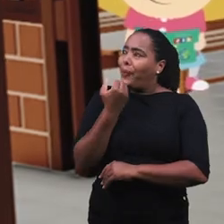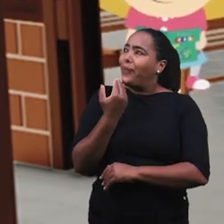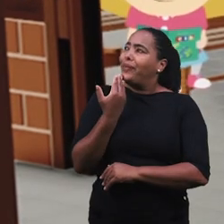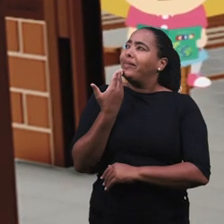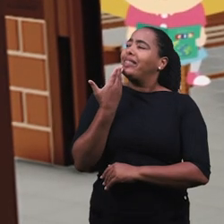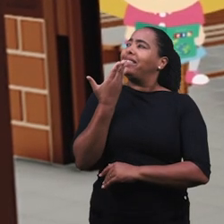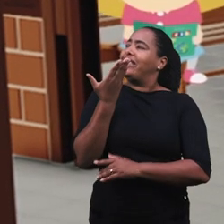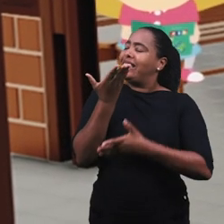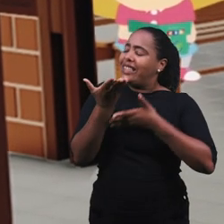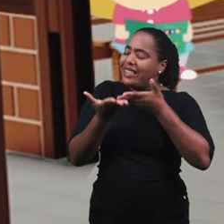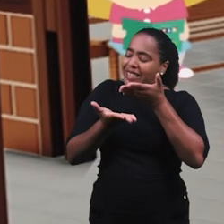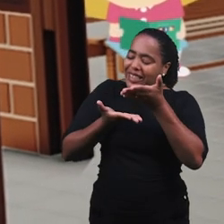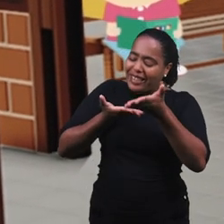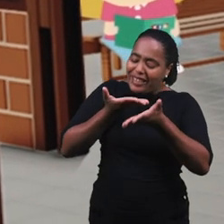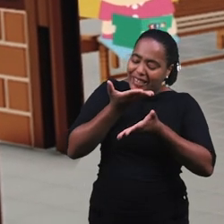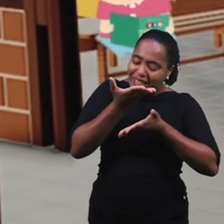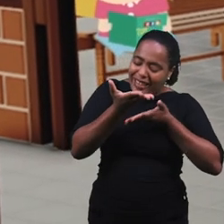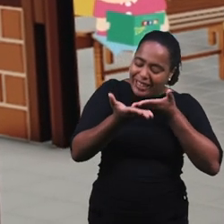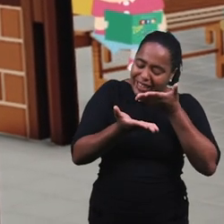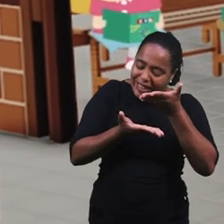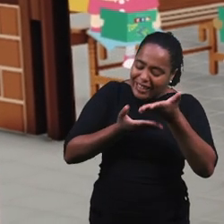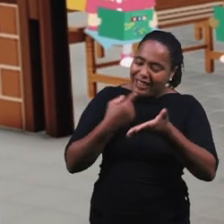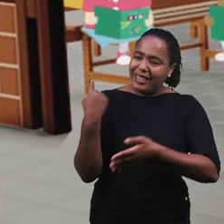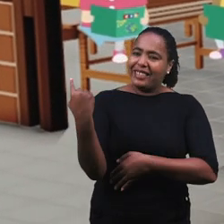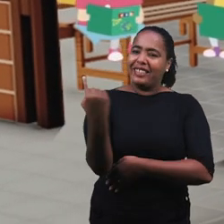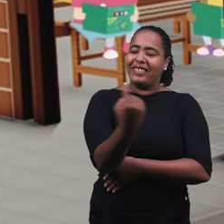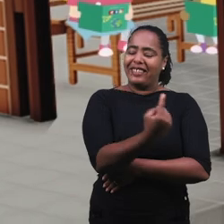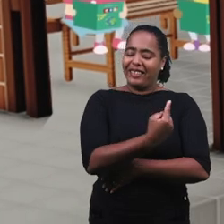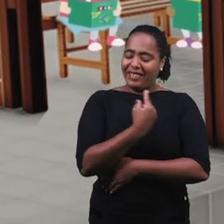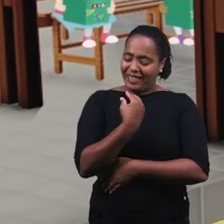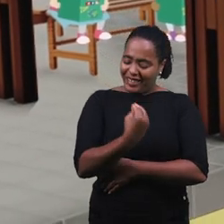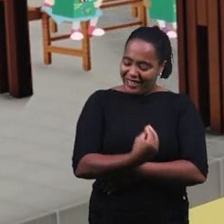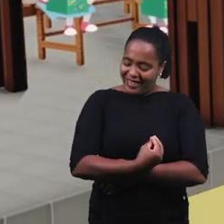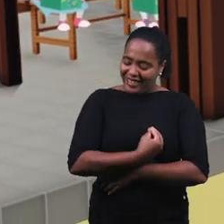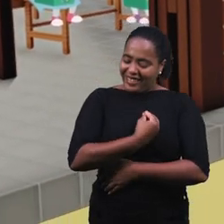pastor que cuida de